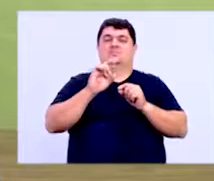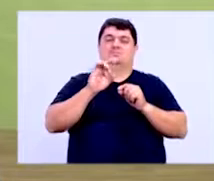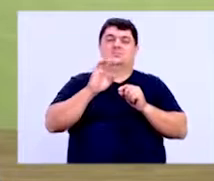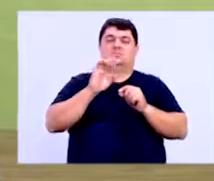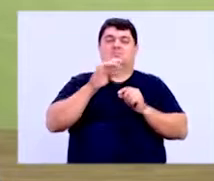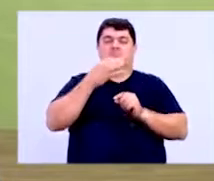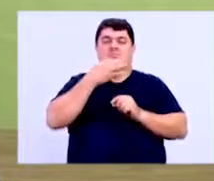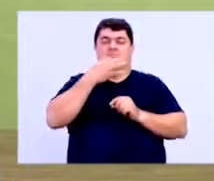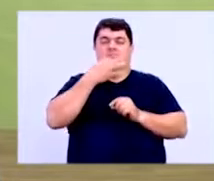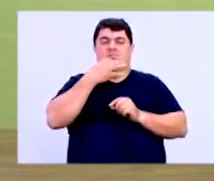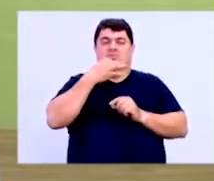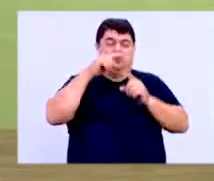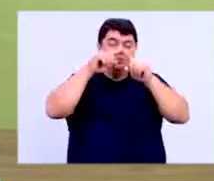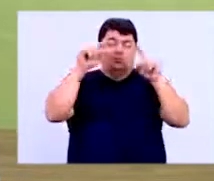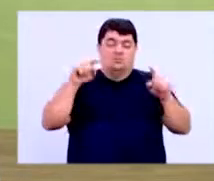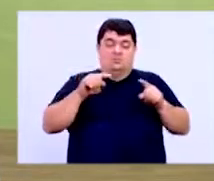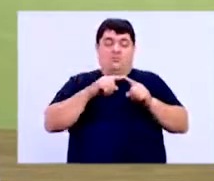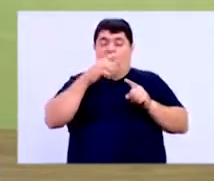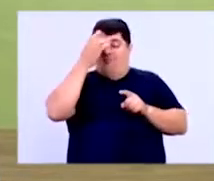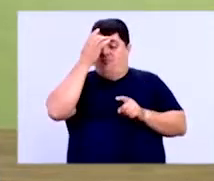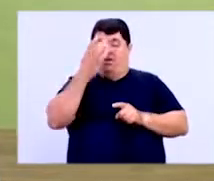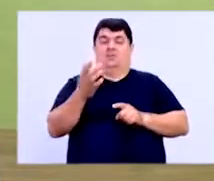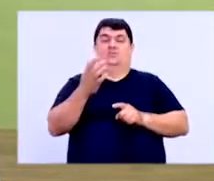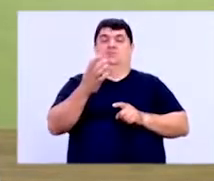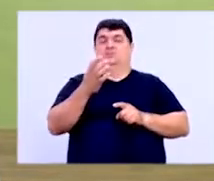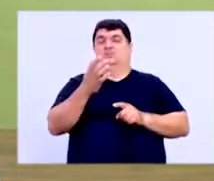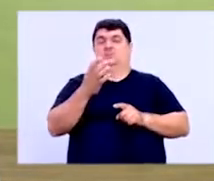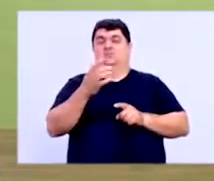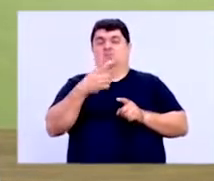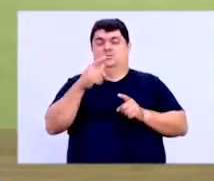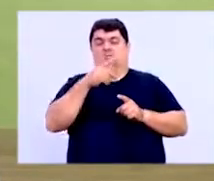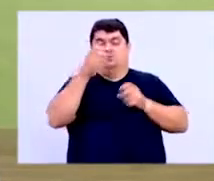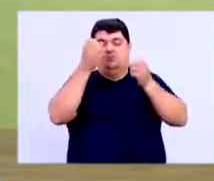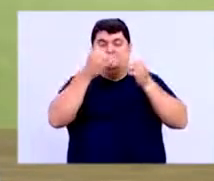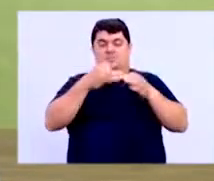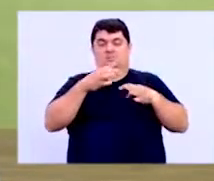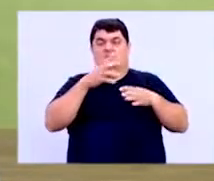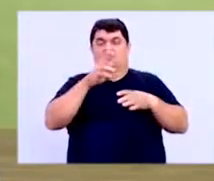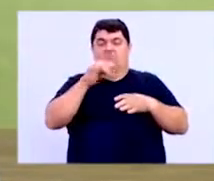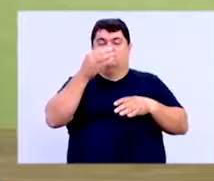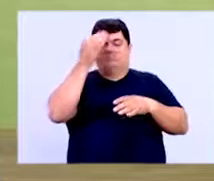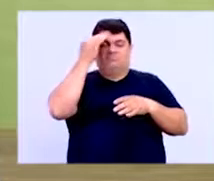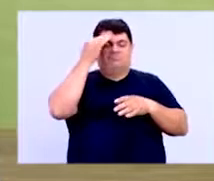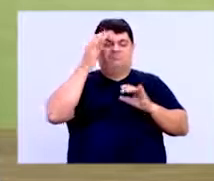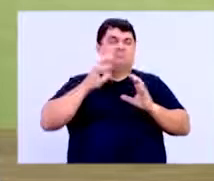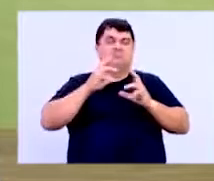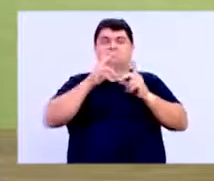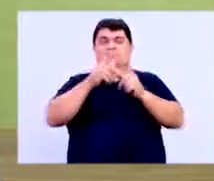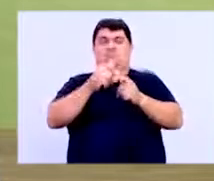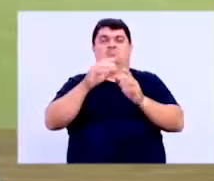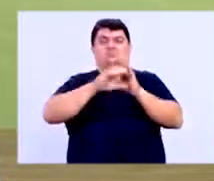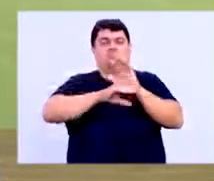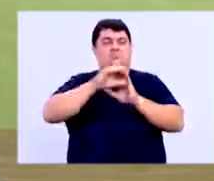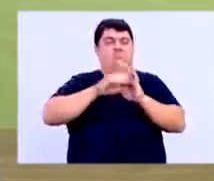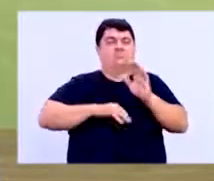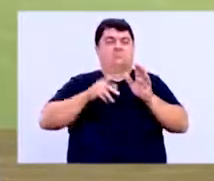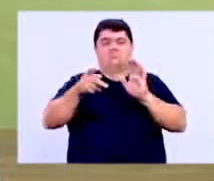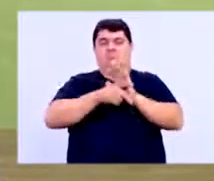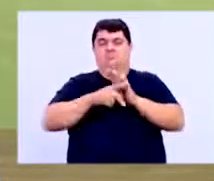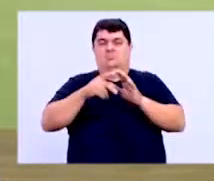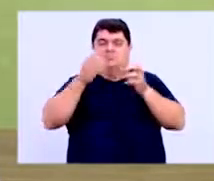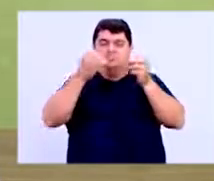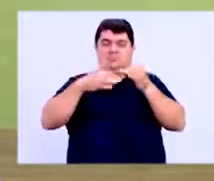conhecer a fórmula que foi bem passada pelo professor, que você vai compreender todos esses conceitos que aqui